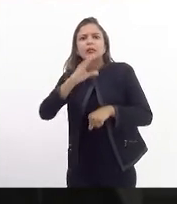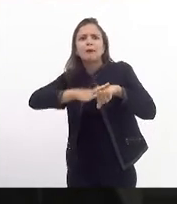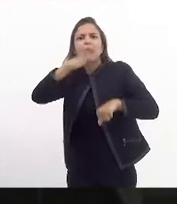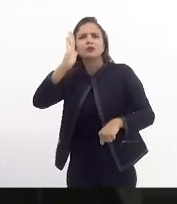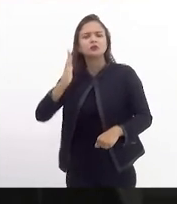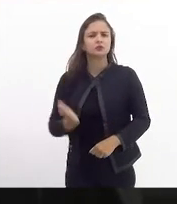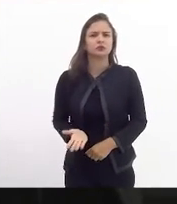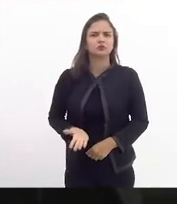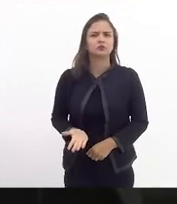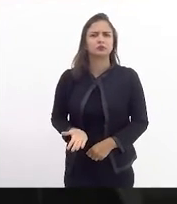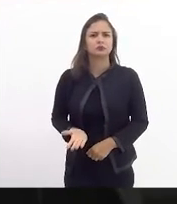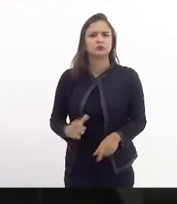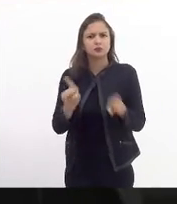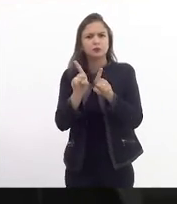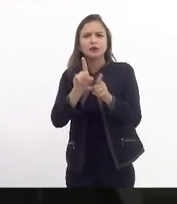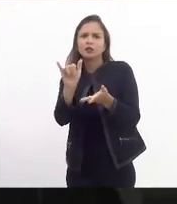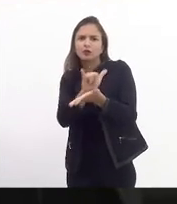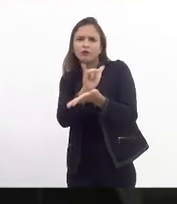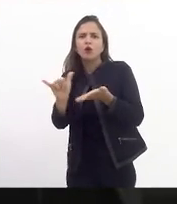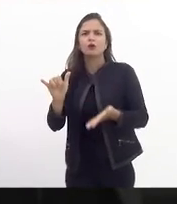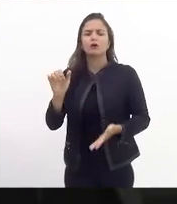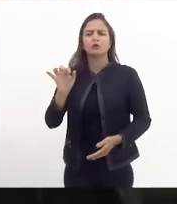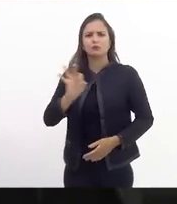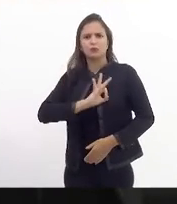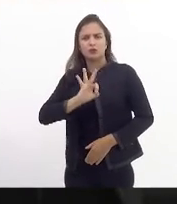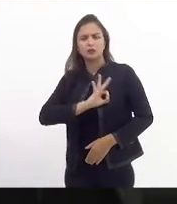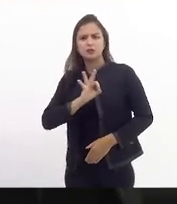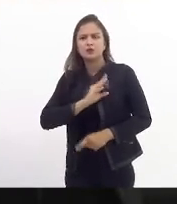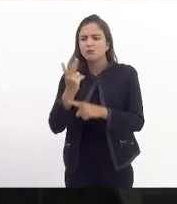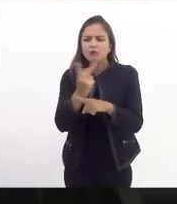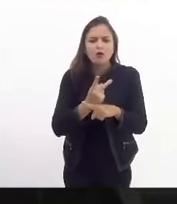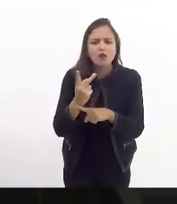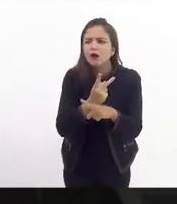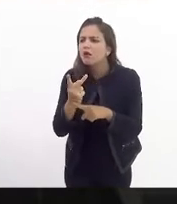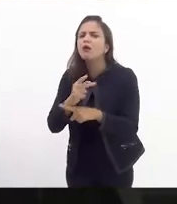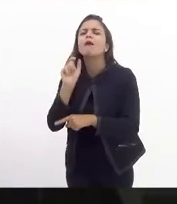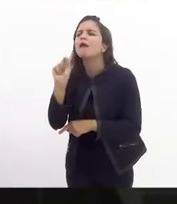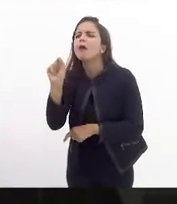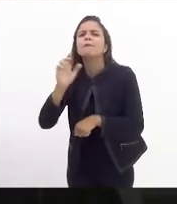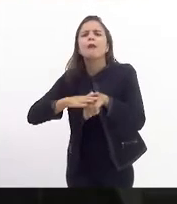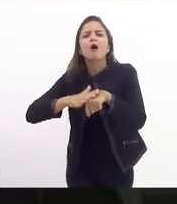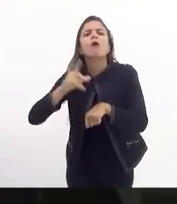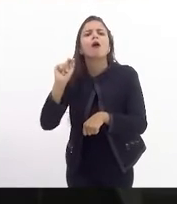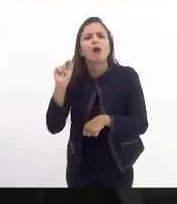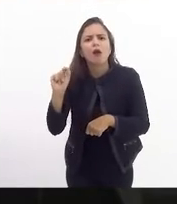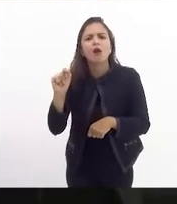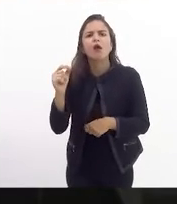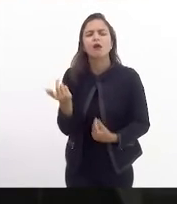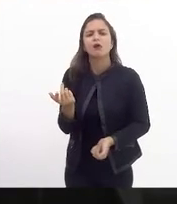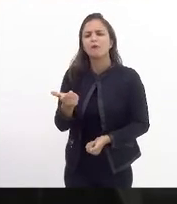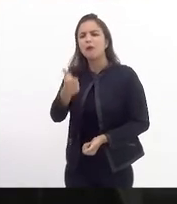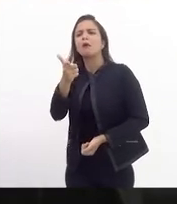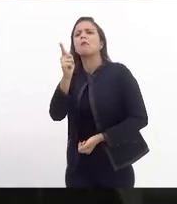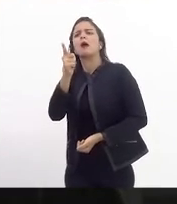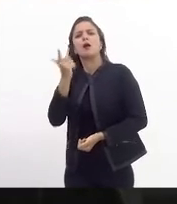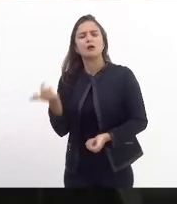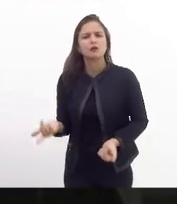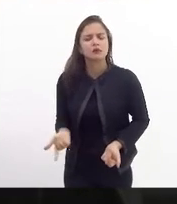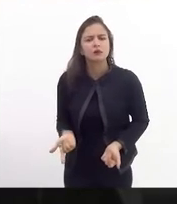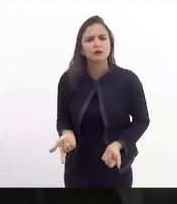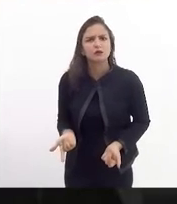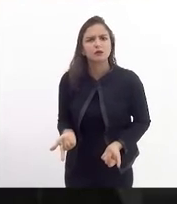E toda a polícia de Nova York estava procurando o autor desse atentado, ventilaram,